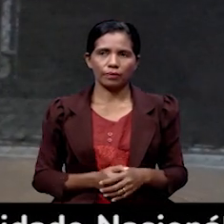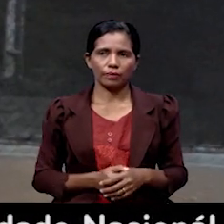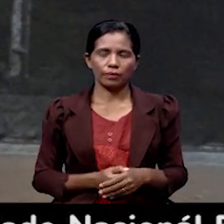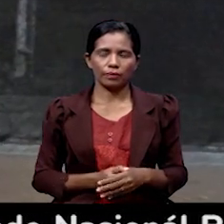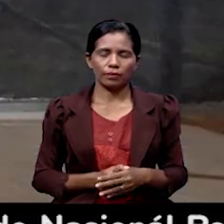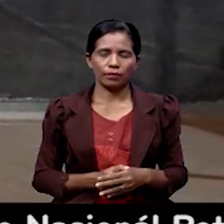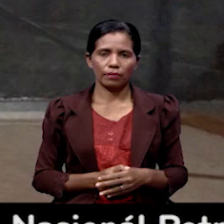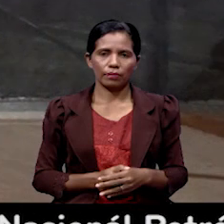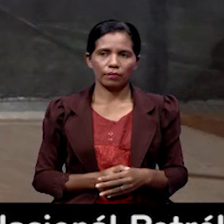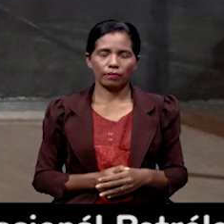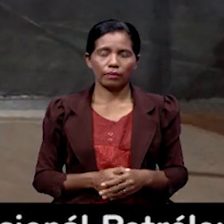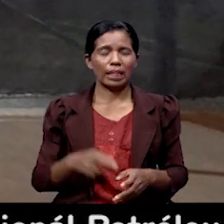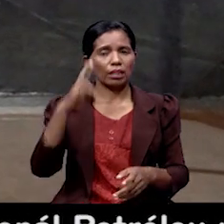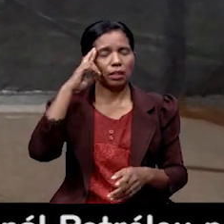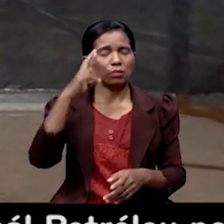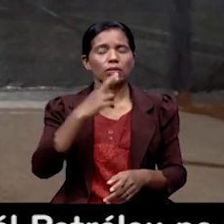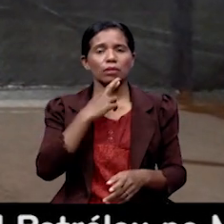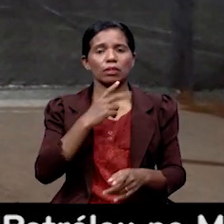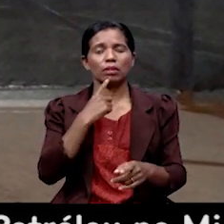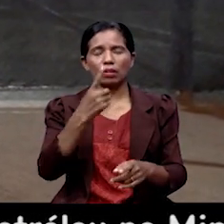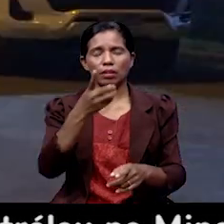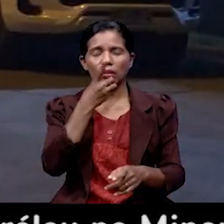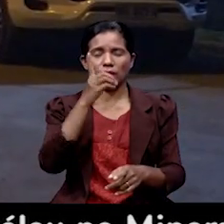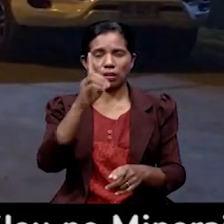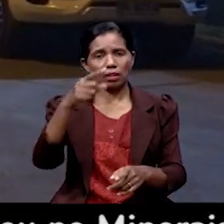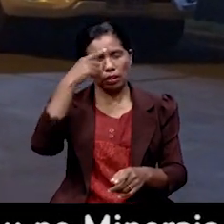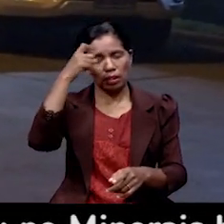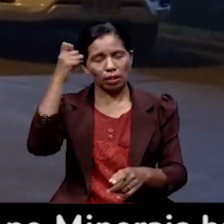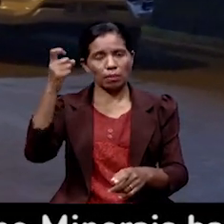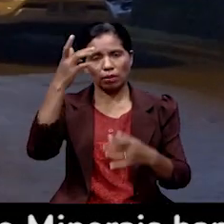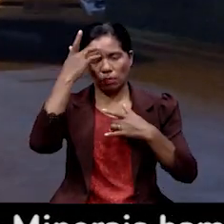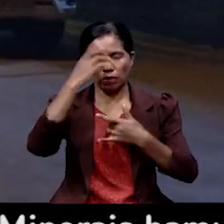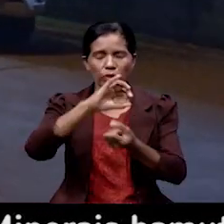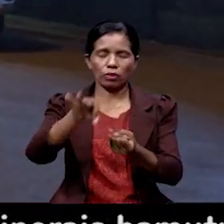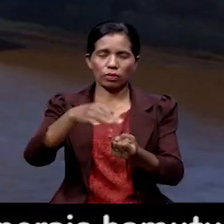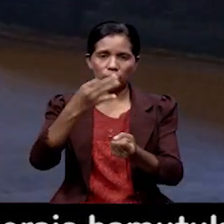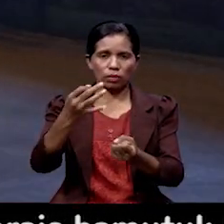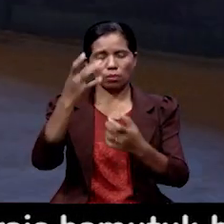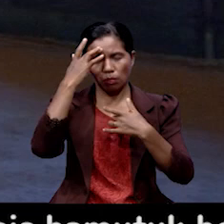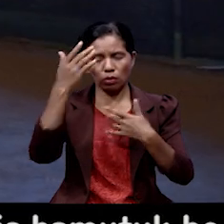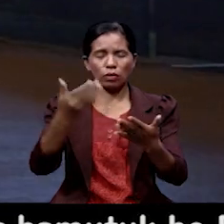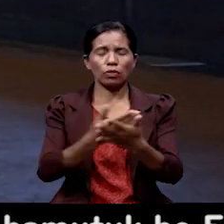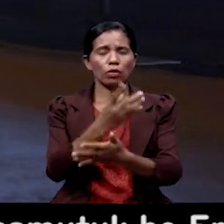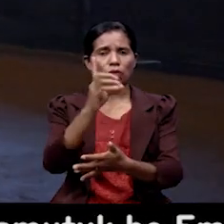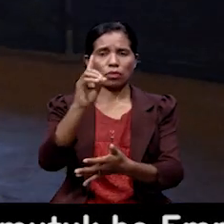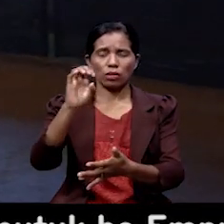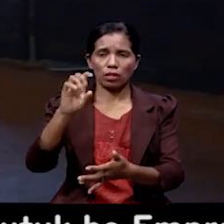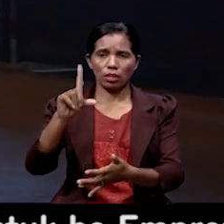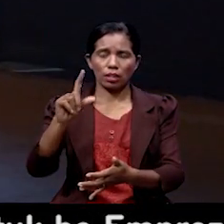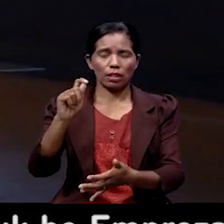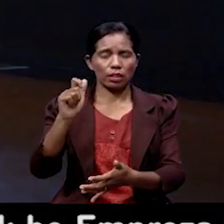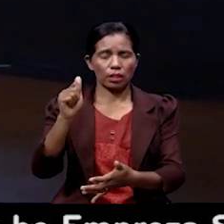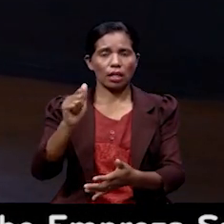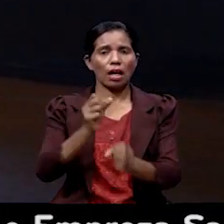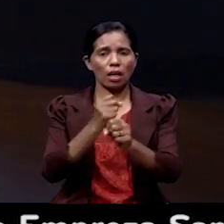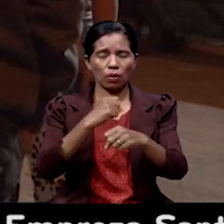Laureado Nobel da Paz hato deklarasaun ne tamba pandemia coronavirus no variante Delta halako nona Timoroang atus resi ne